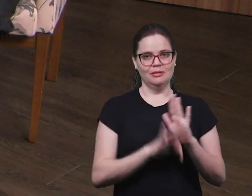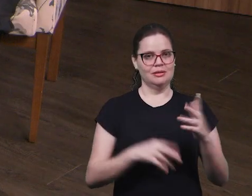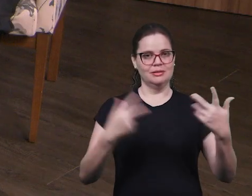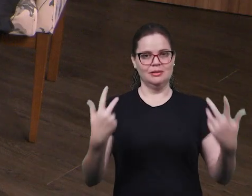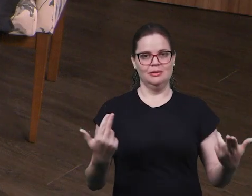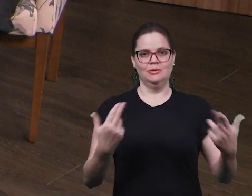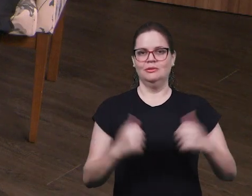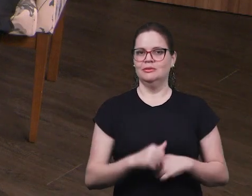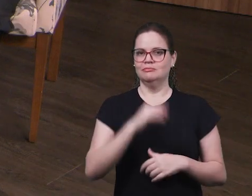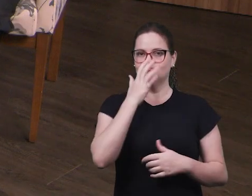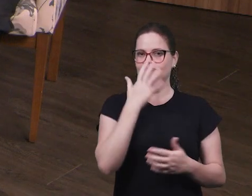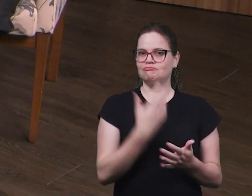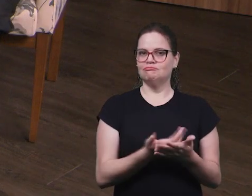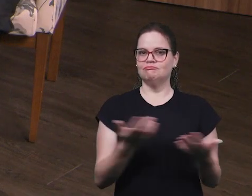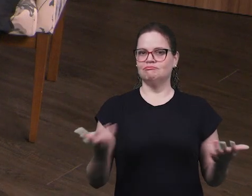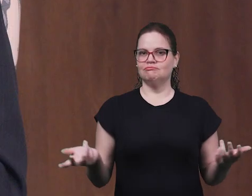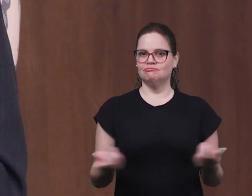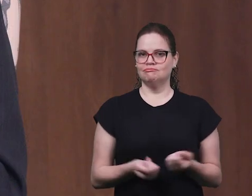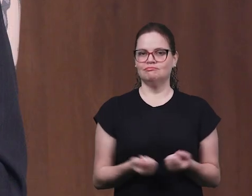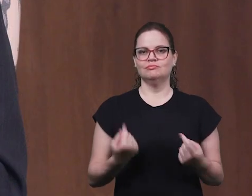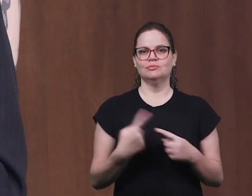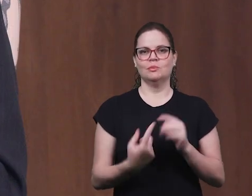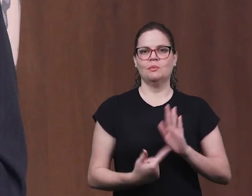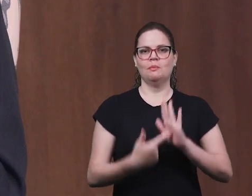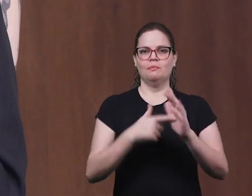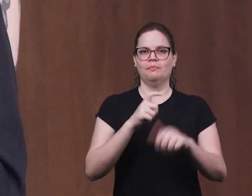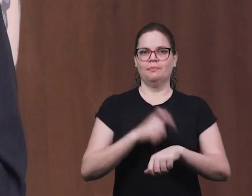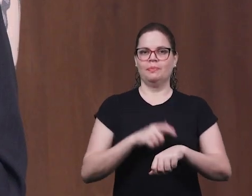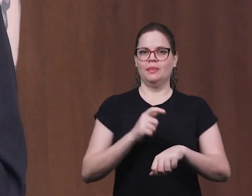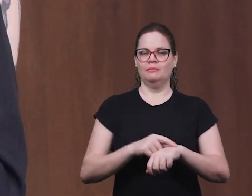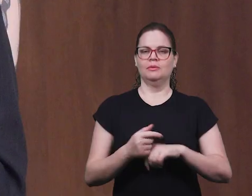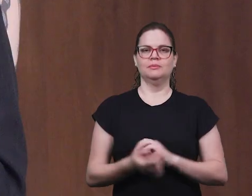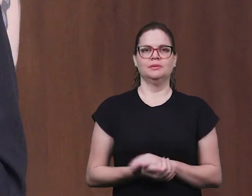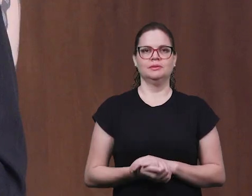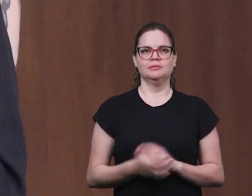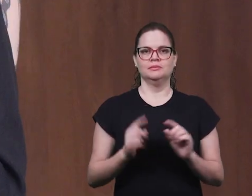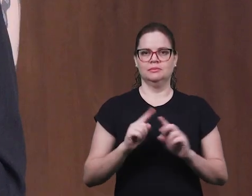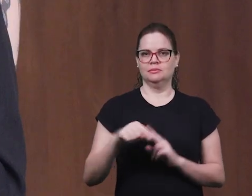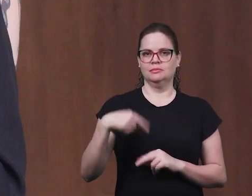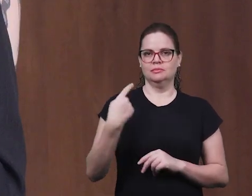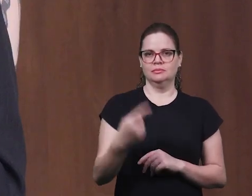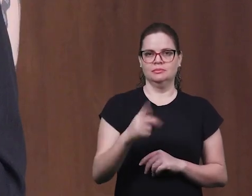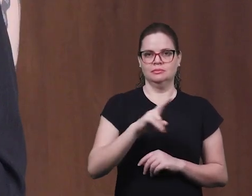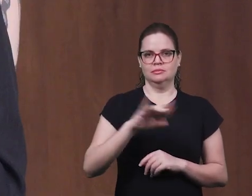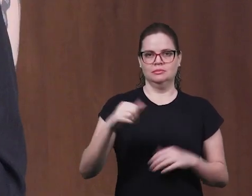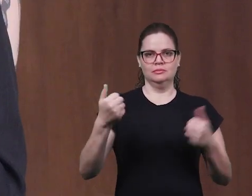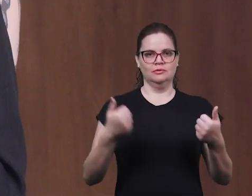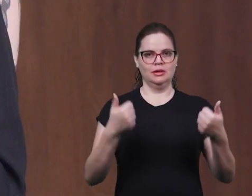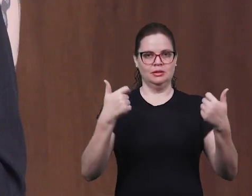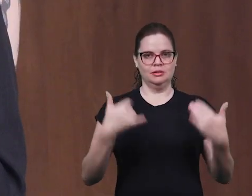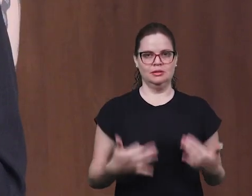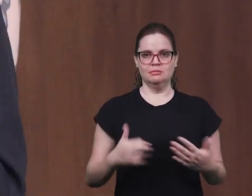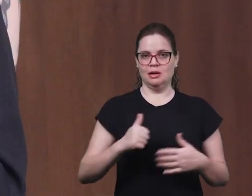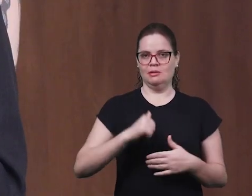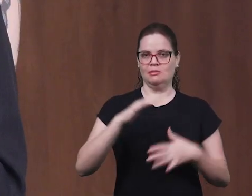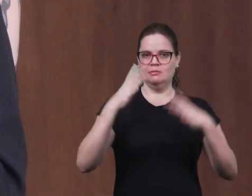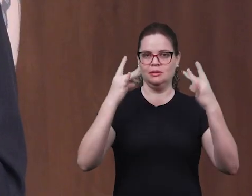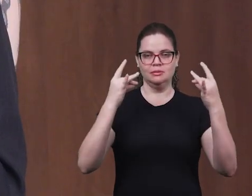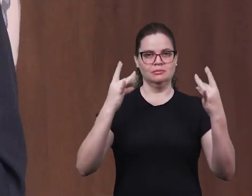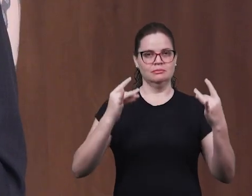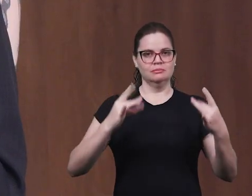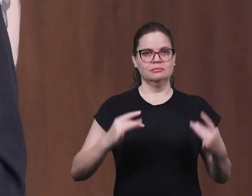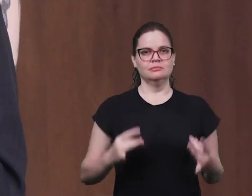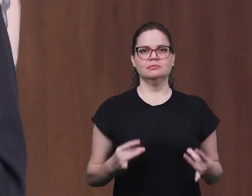texto, notável, que fala desse momento. Mais adiante, nós vamos falar mais